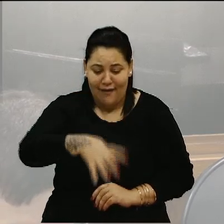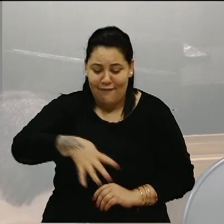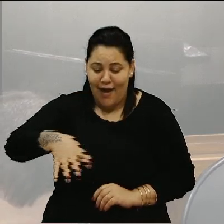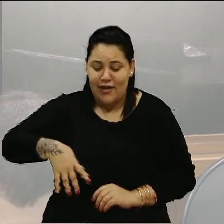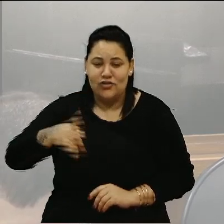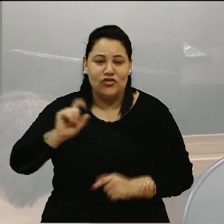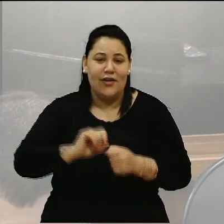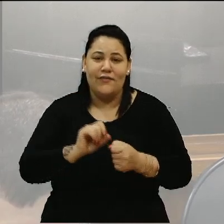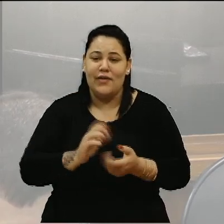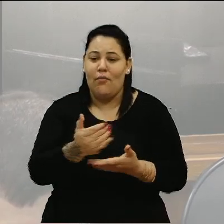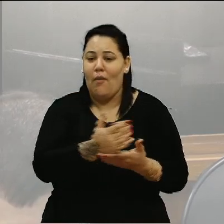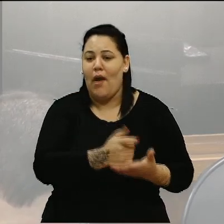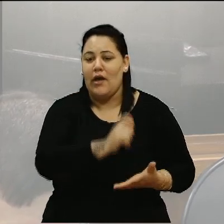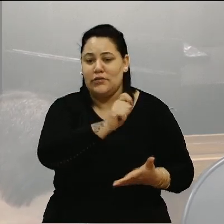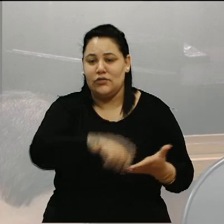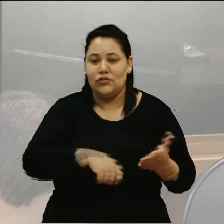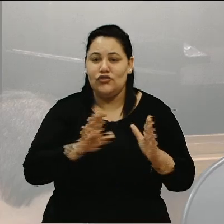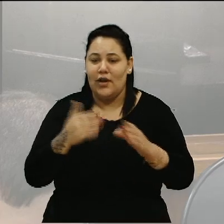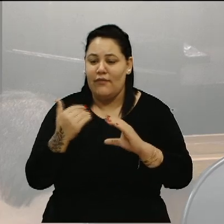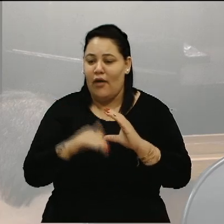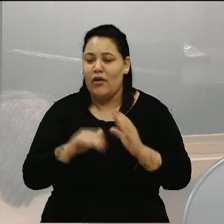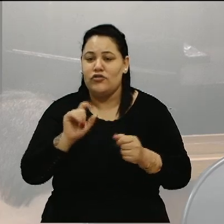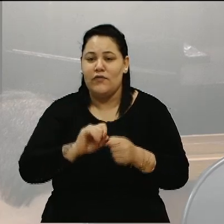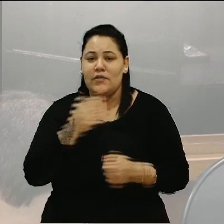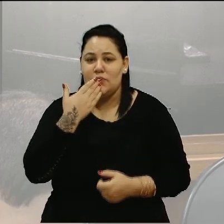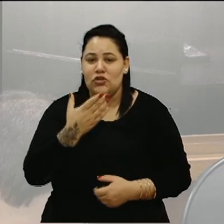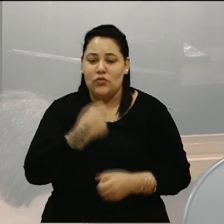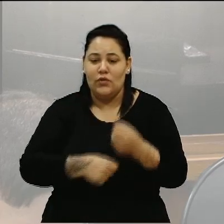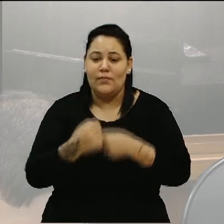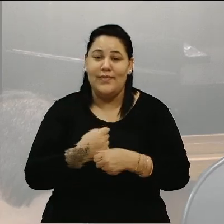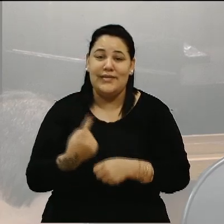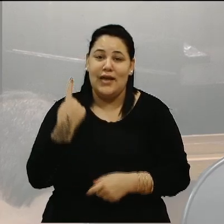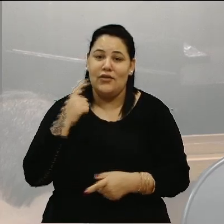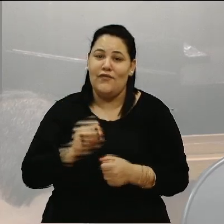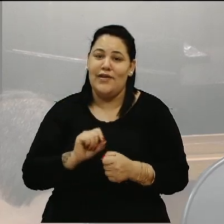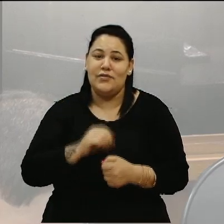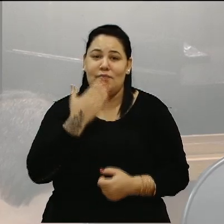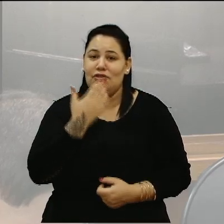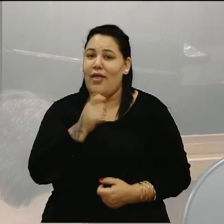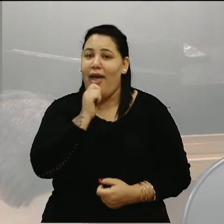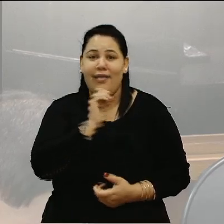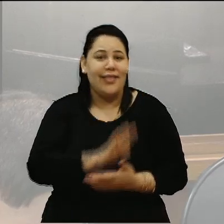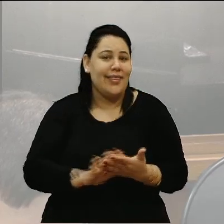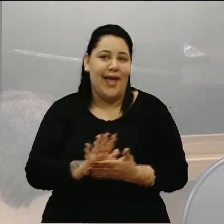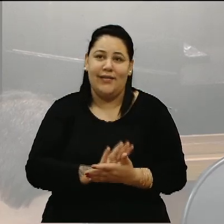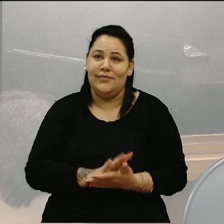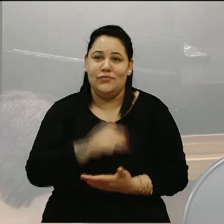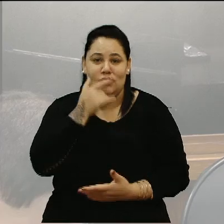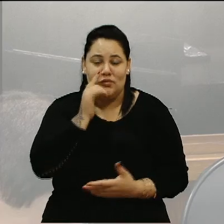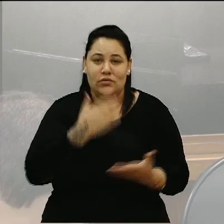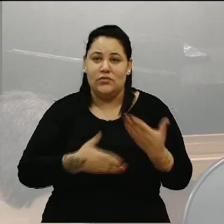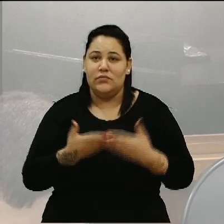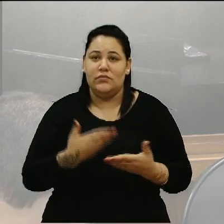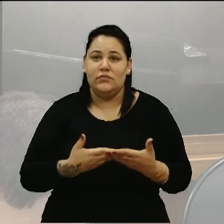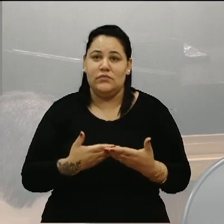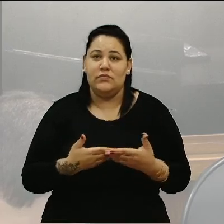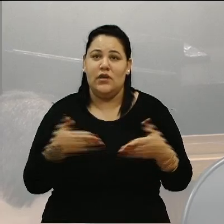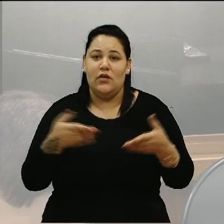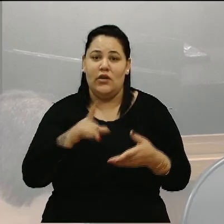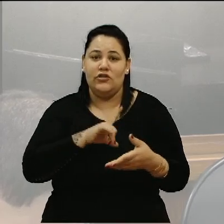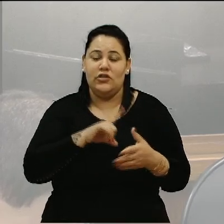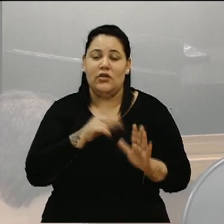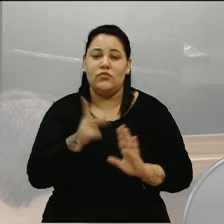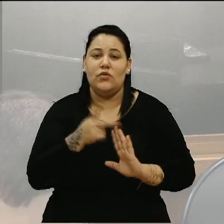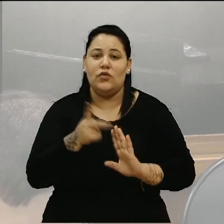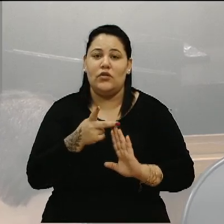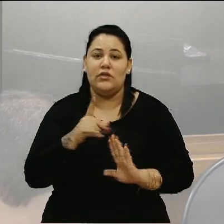mandado baixo-assinado, já foi feito pedido, desde o ano passado que eu faço pedido, e não consigo. Agora até a gente está com os protocolos aqui,